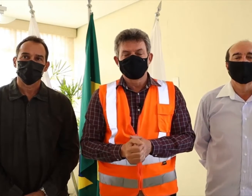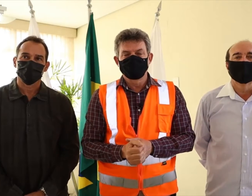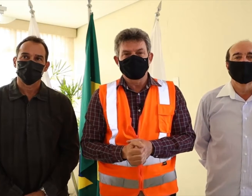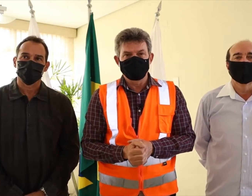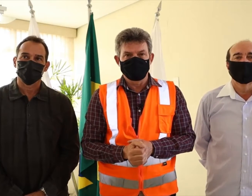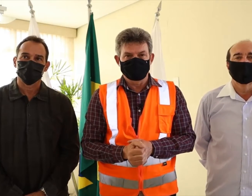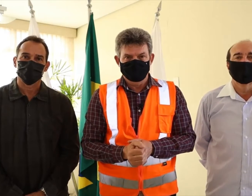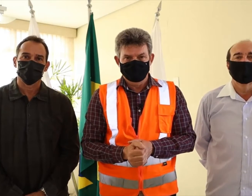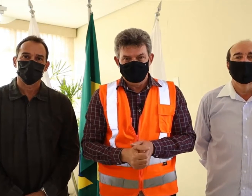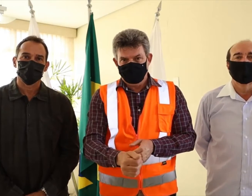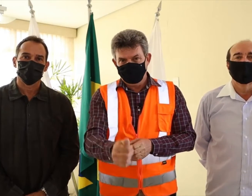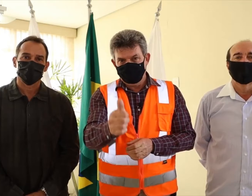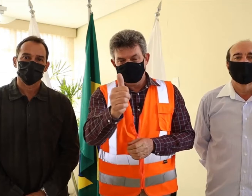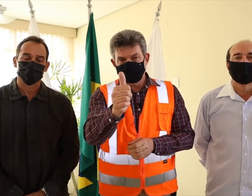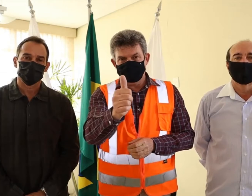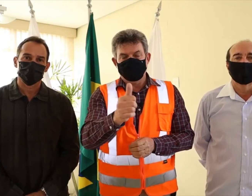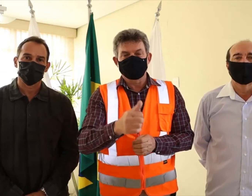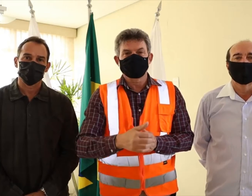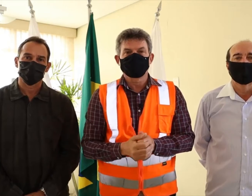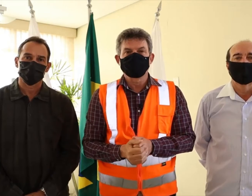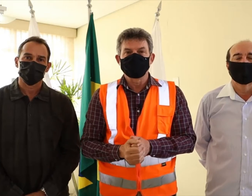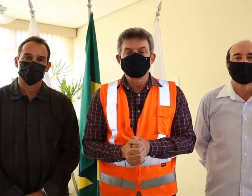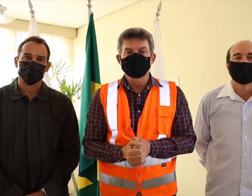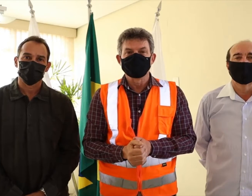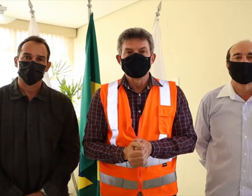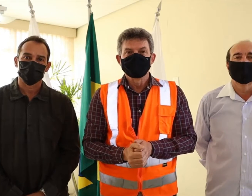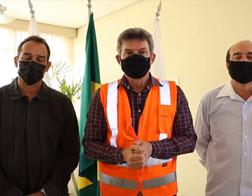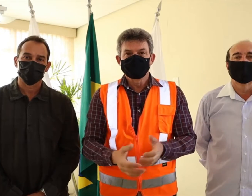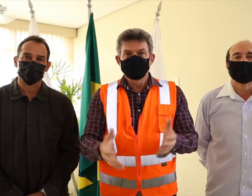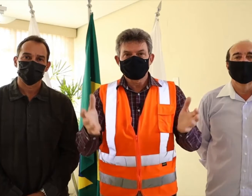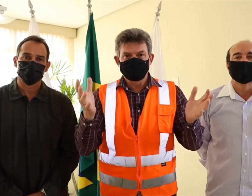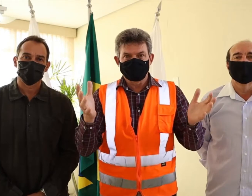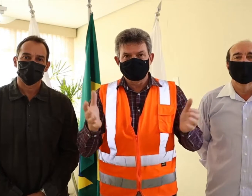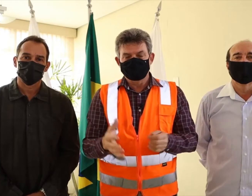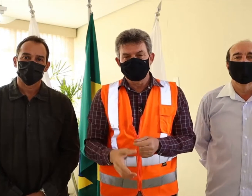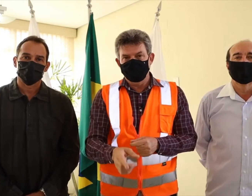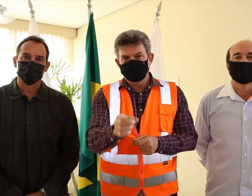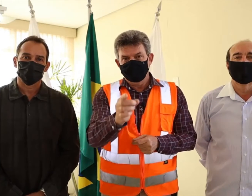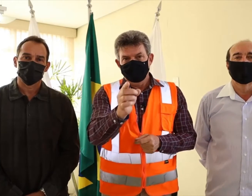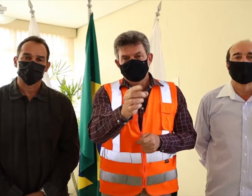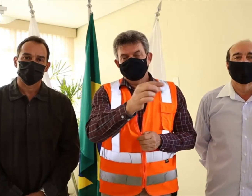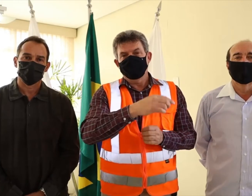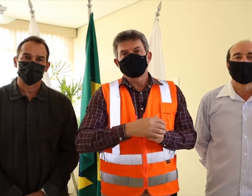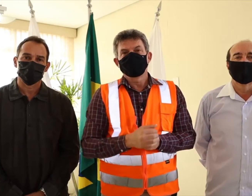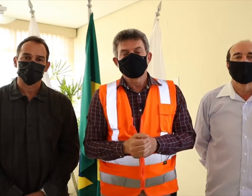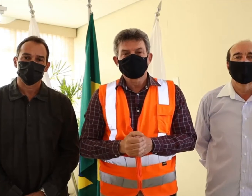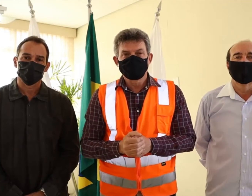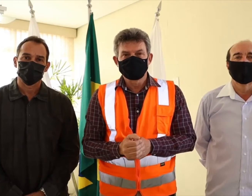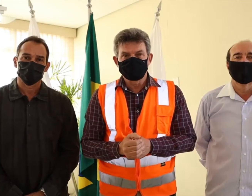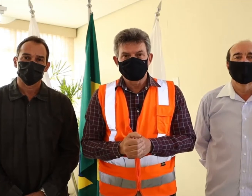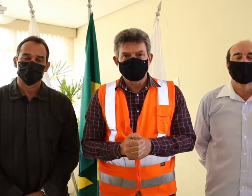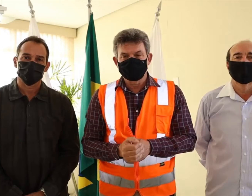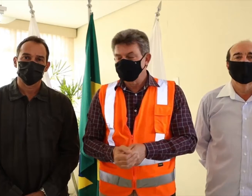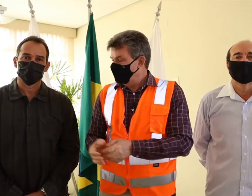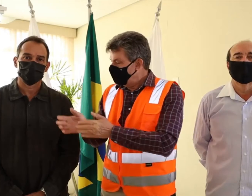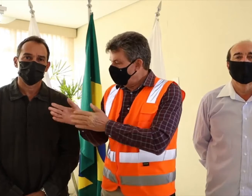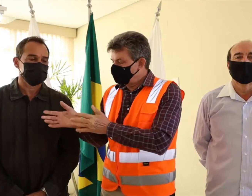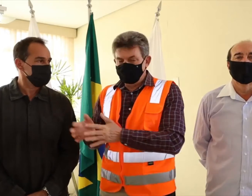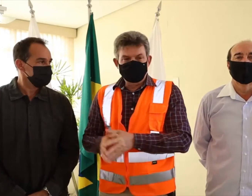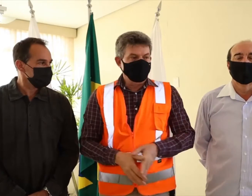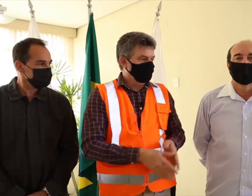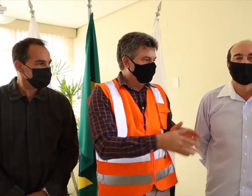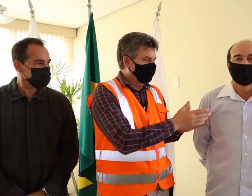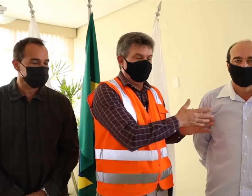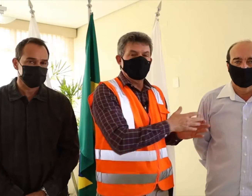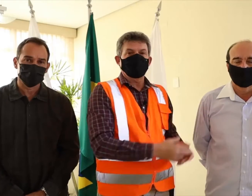agradecimento publicamente ao nosso deputado, doutor Federico, os nossos agradecimentos, né, em nome do povo de Sete Lagoas. E